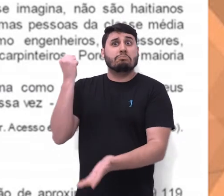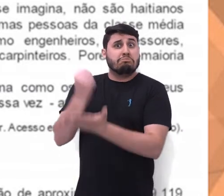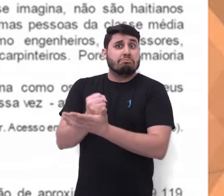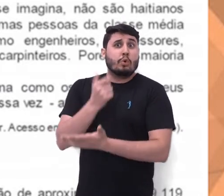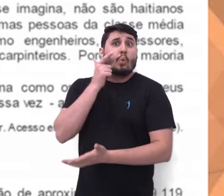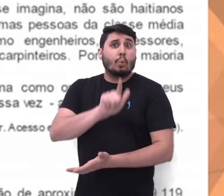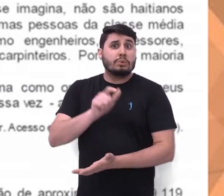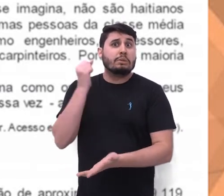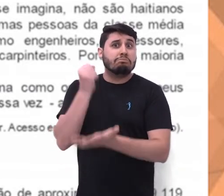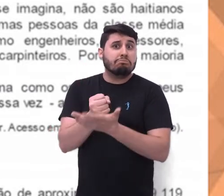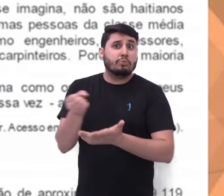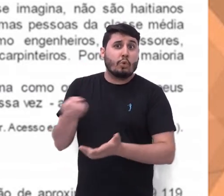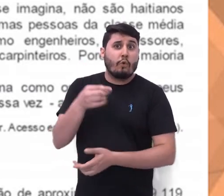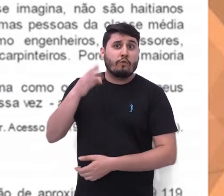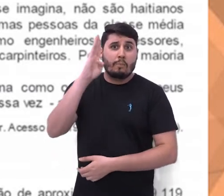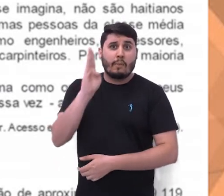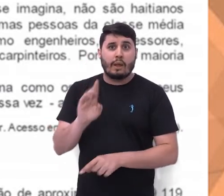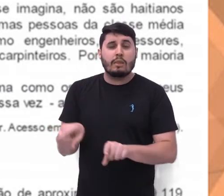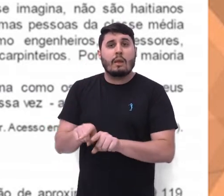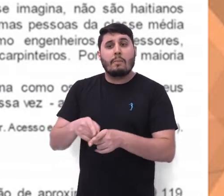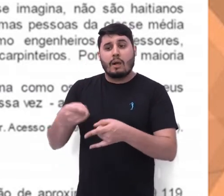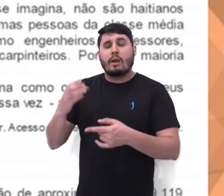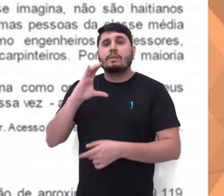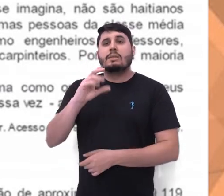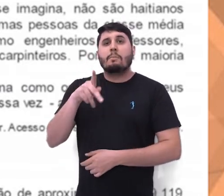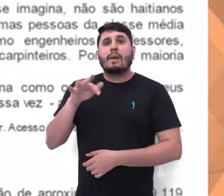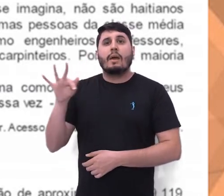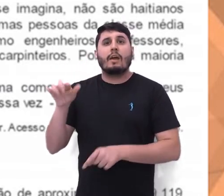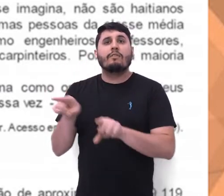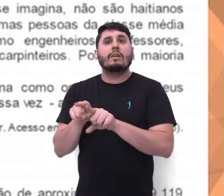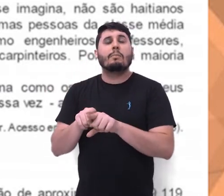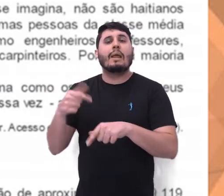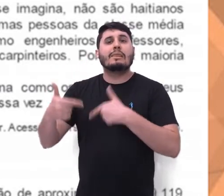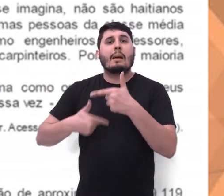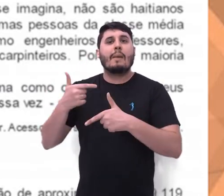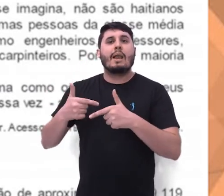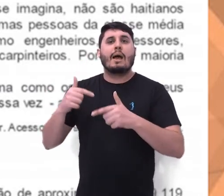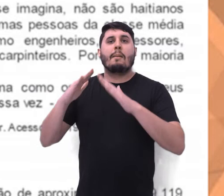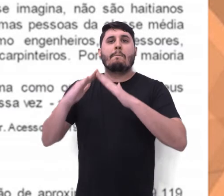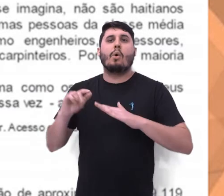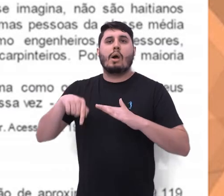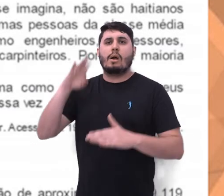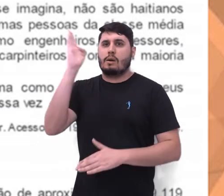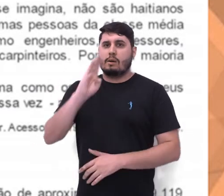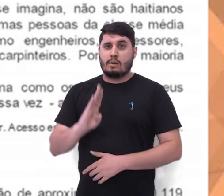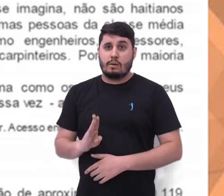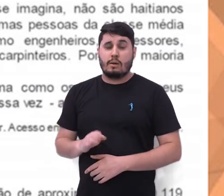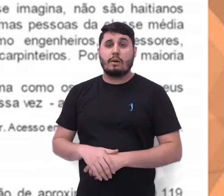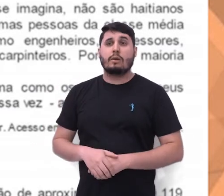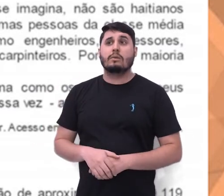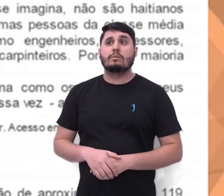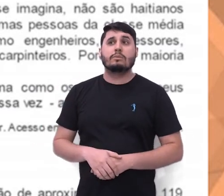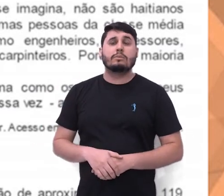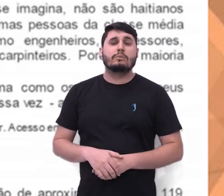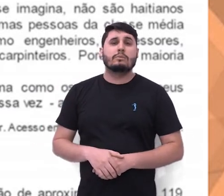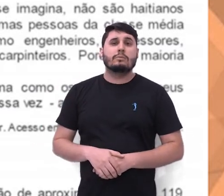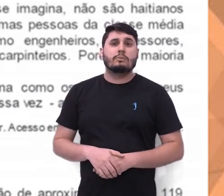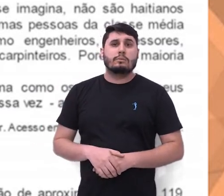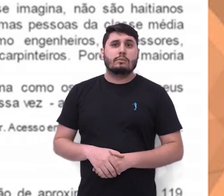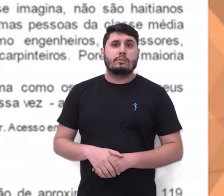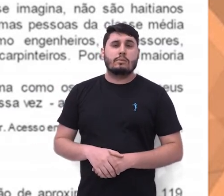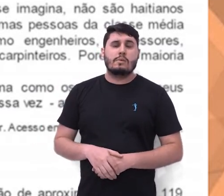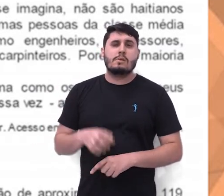tirar carteira de trabalho e CPF, morar e trabalhar no Brasil. Segundo Corinto,